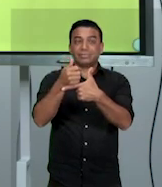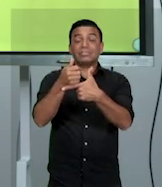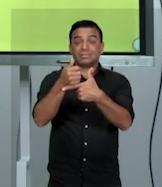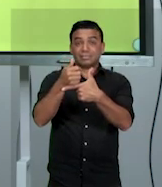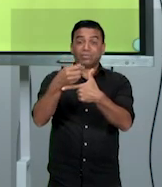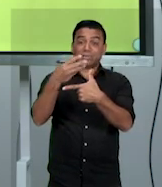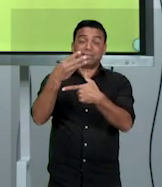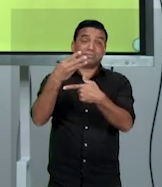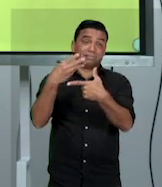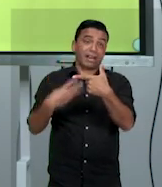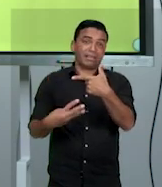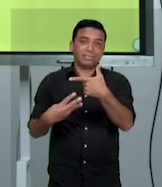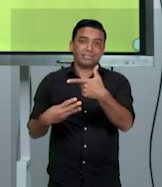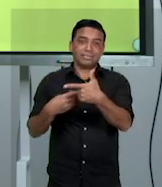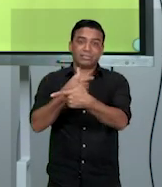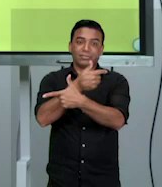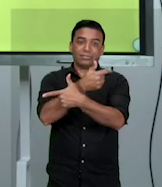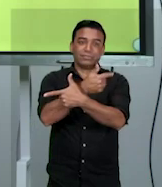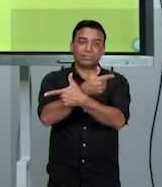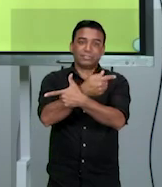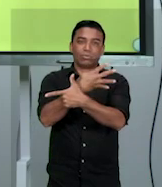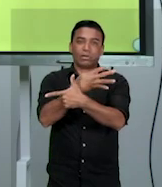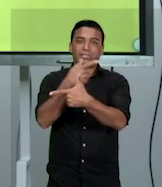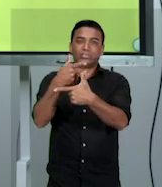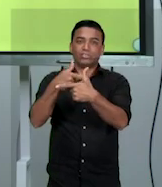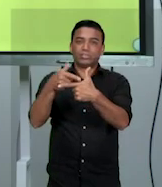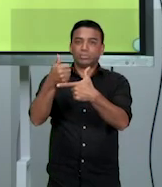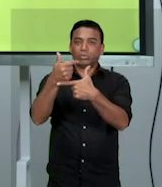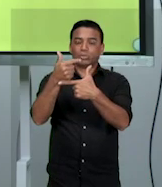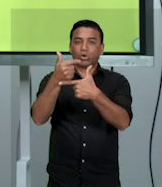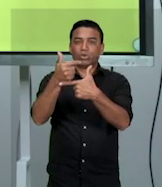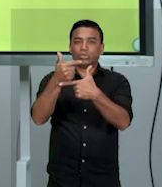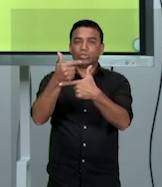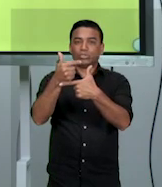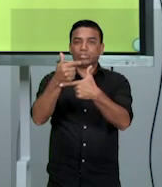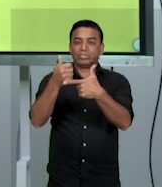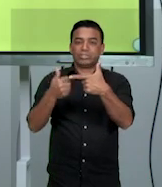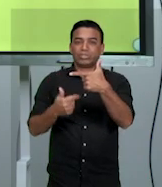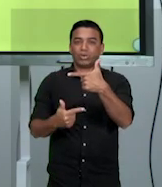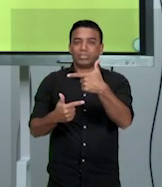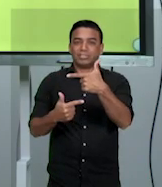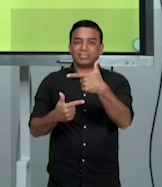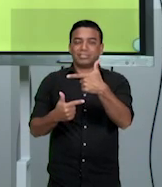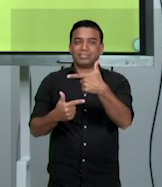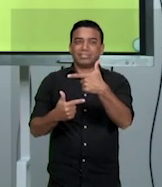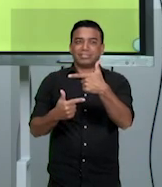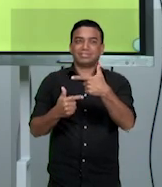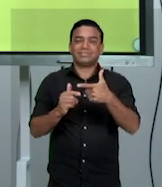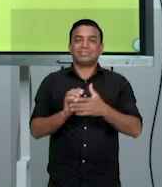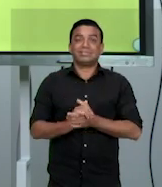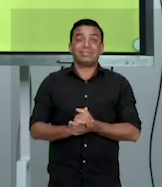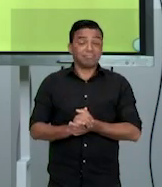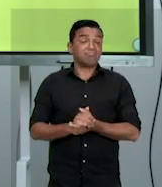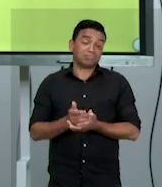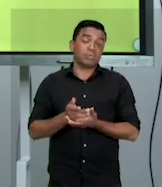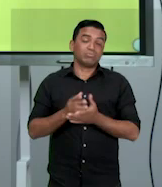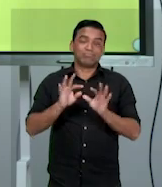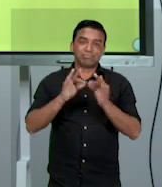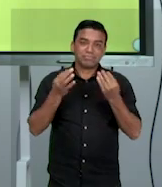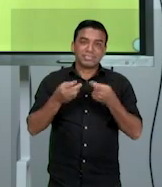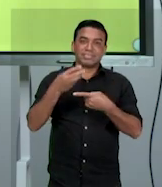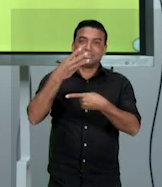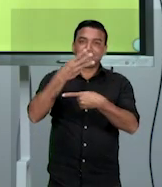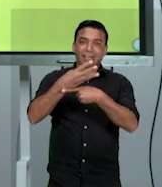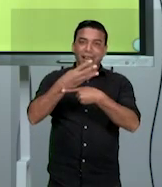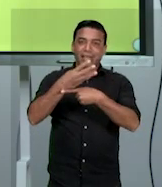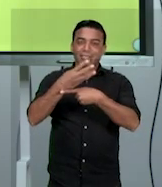24 dividido por 2 é igual a 2. Se eu fosse